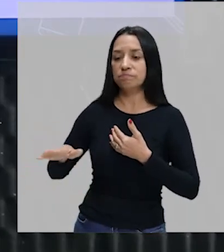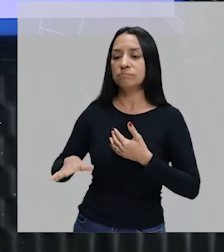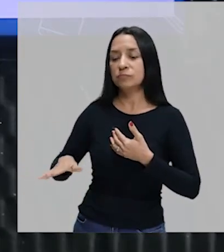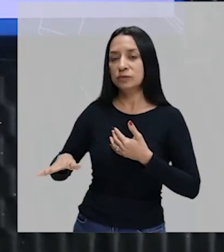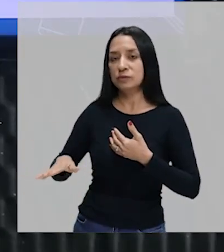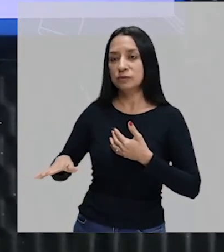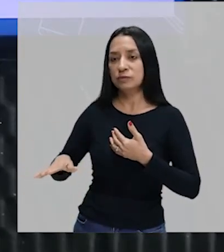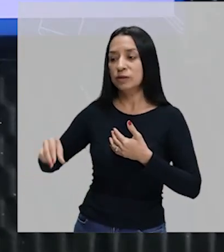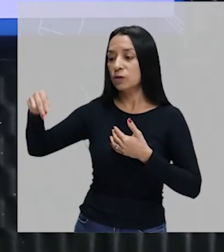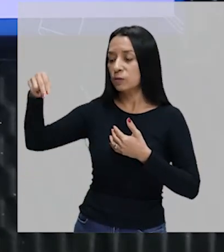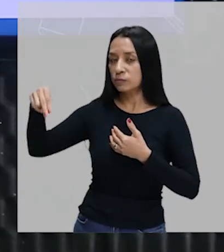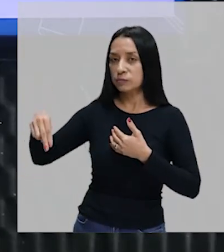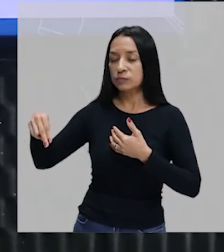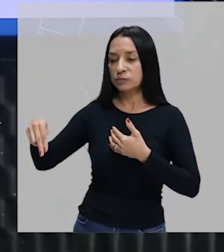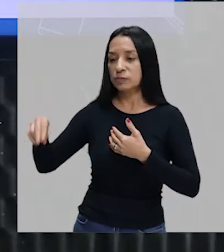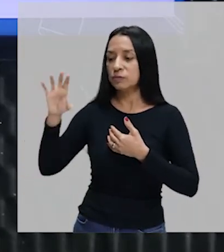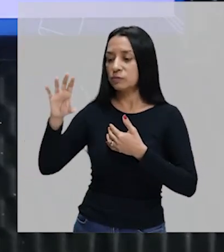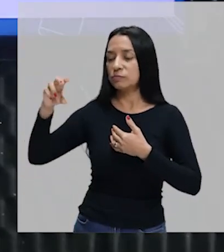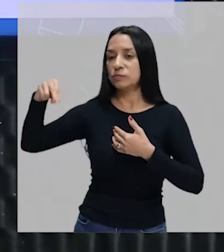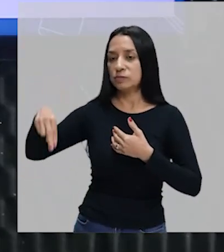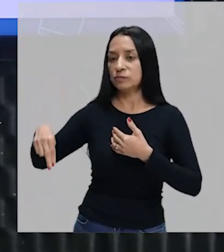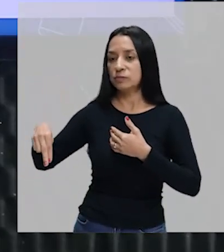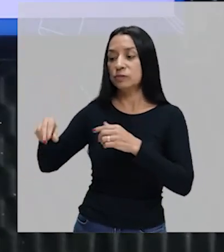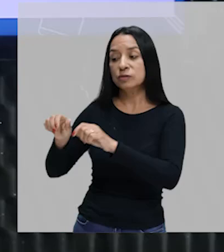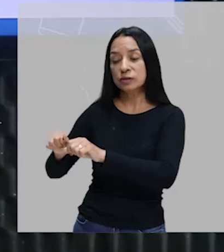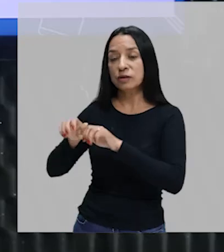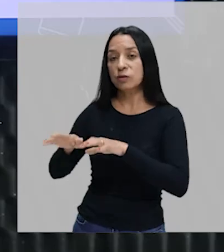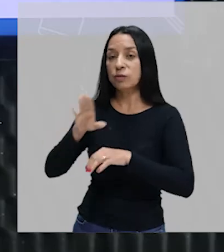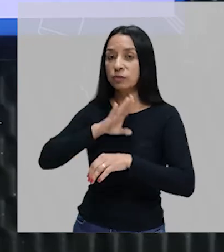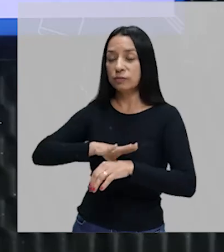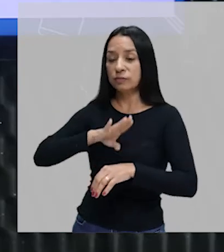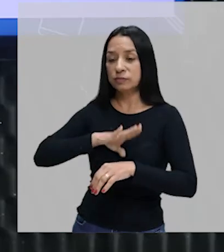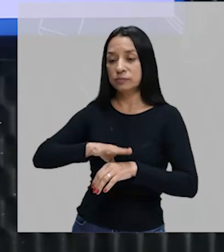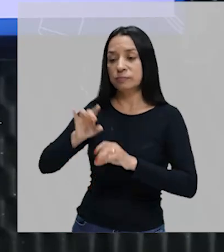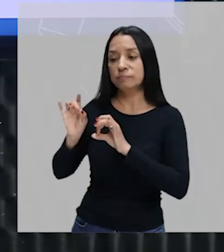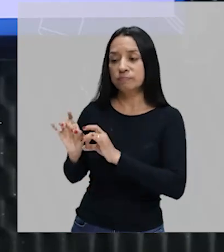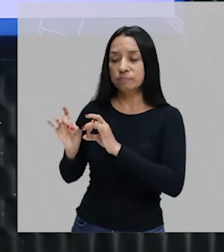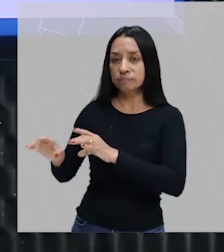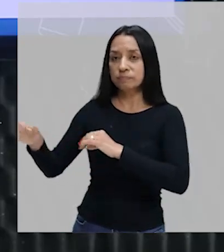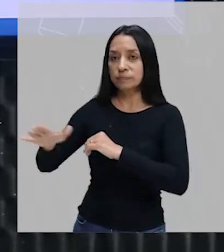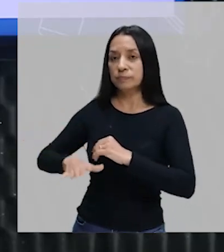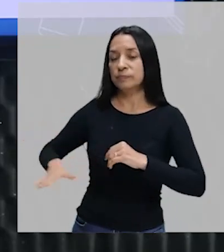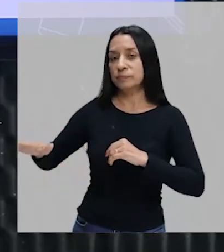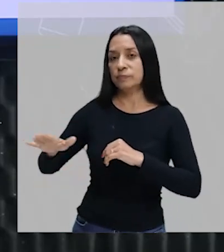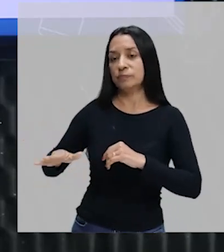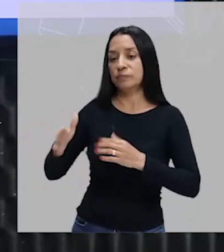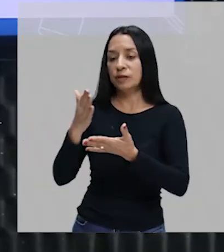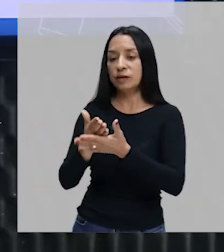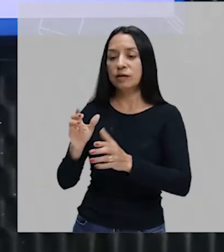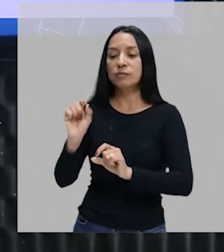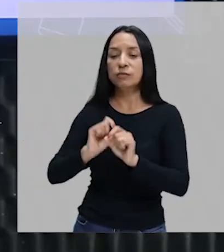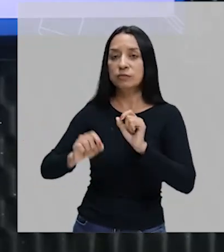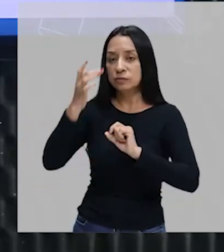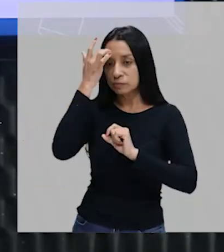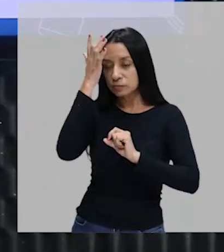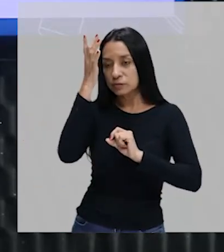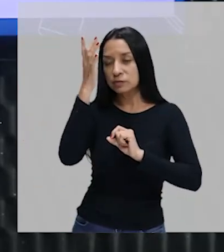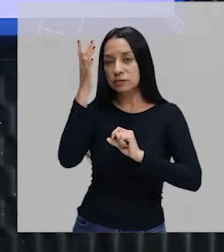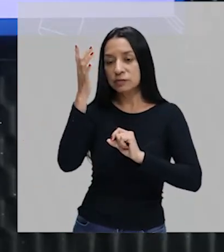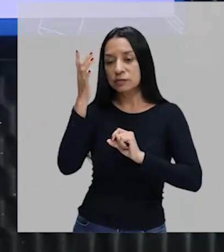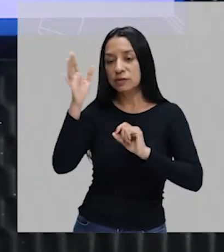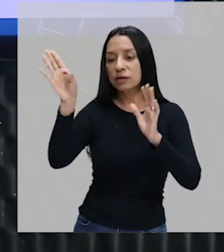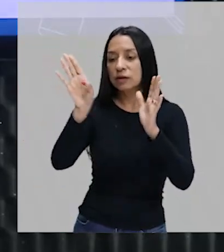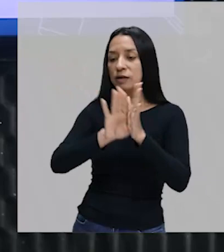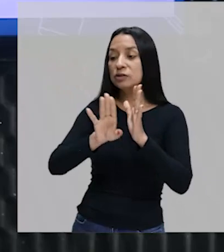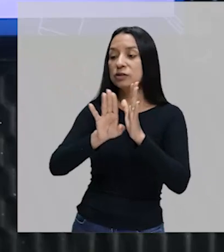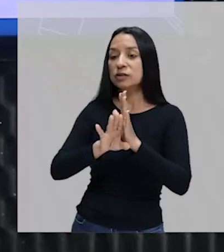no extremo norte da colônia portuguesa, o abandono dessa região vai acabar facilitando a